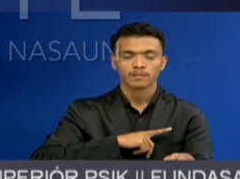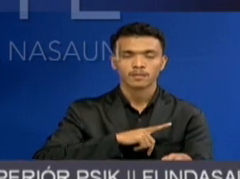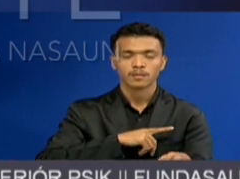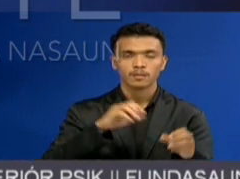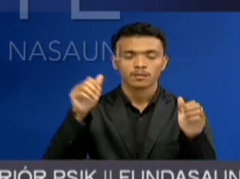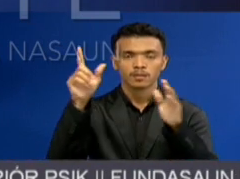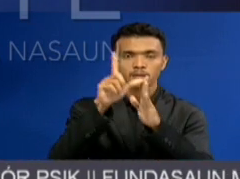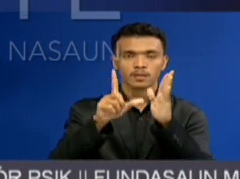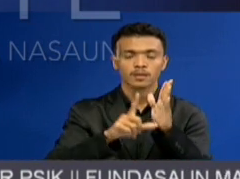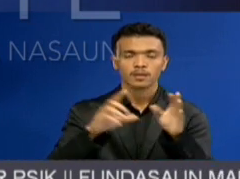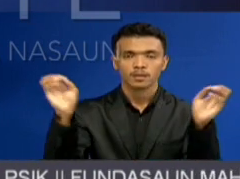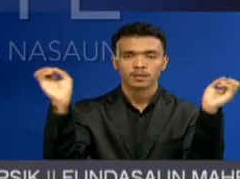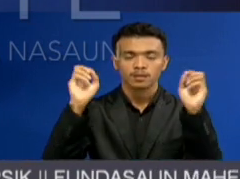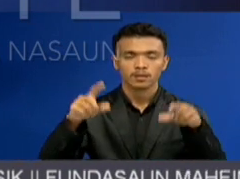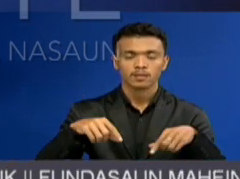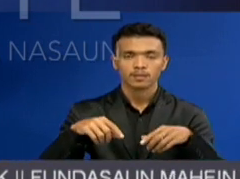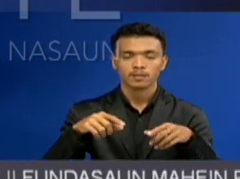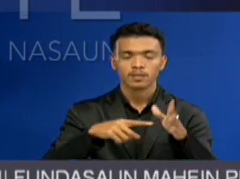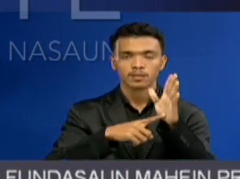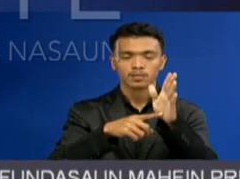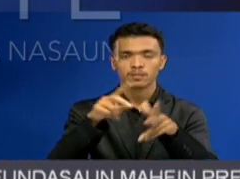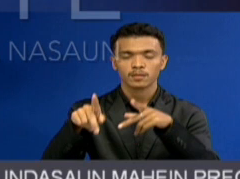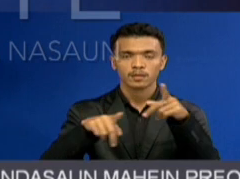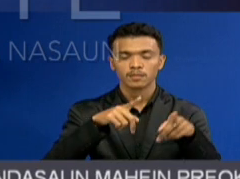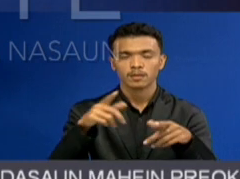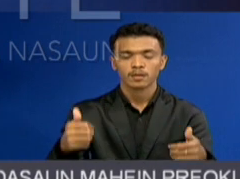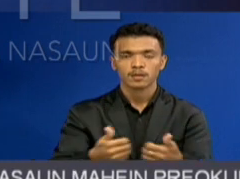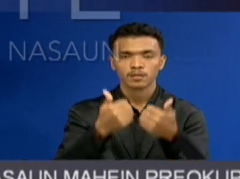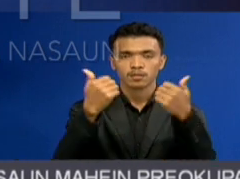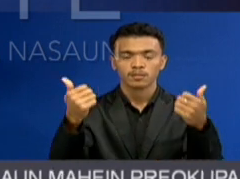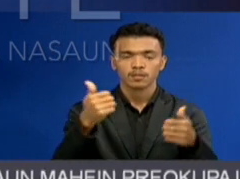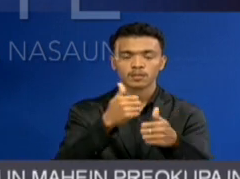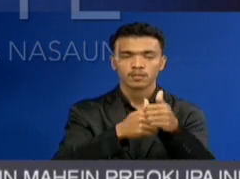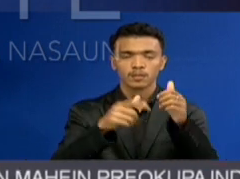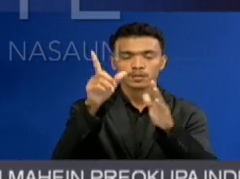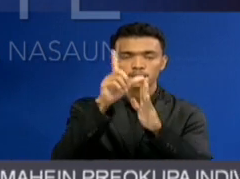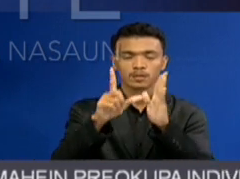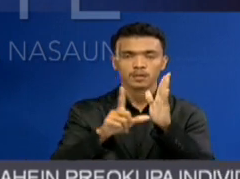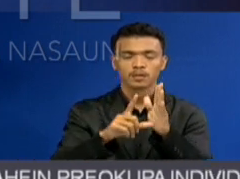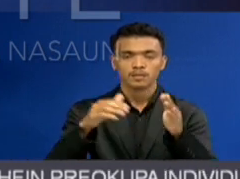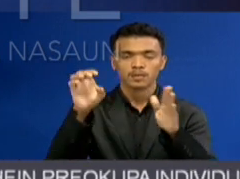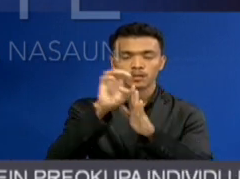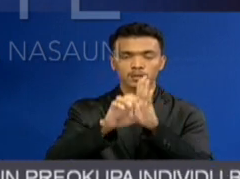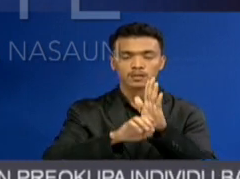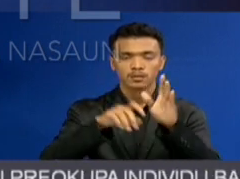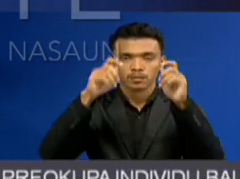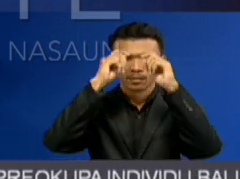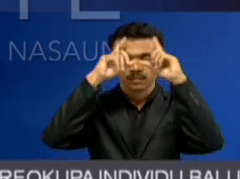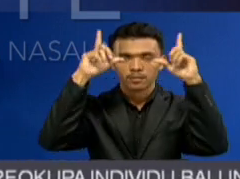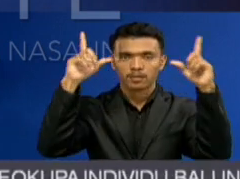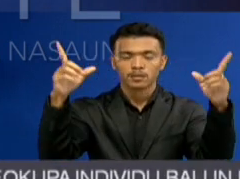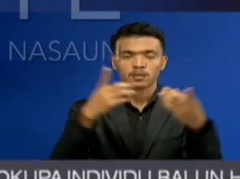la limiti ba ema ida atau kompetitif ho itu nih leba itu nih staru Timor Leste